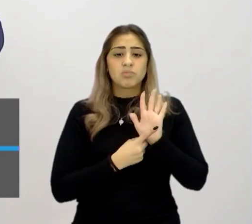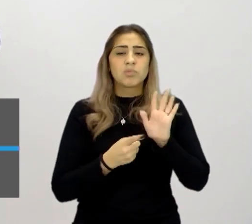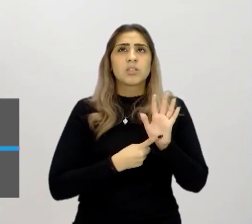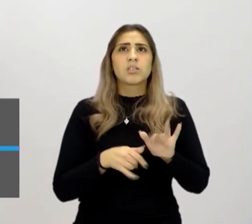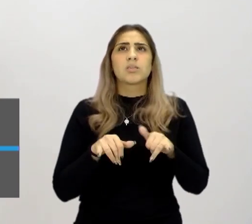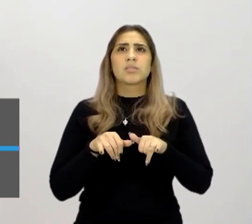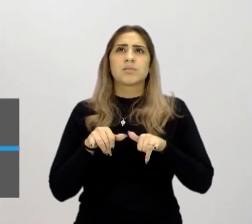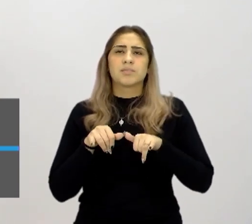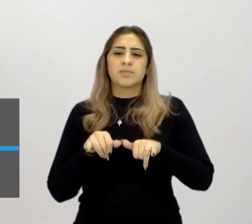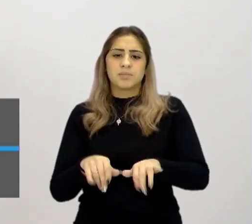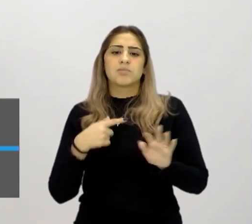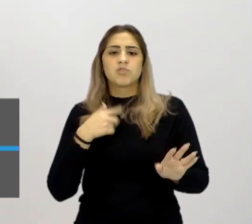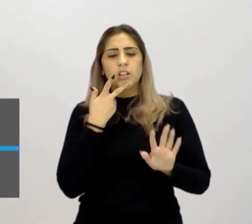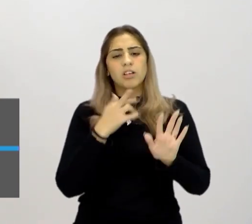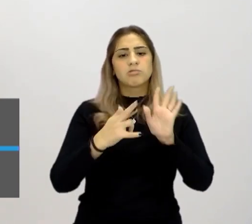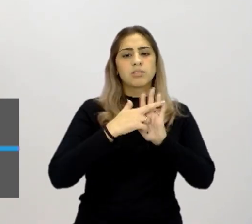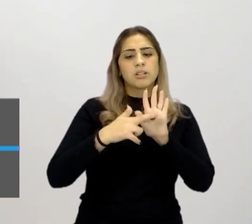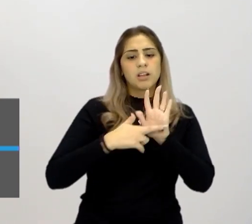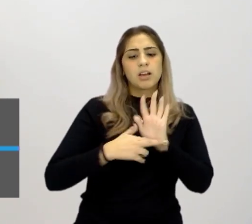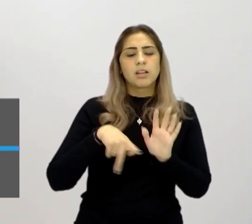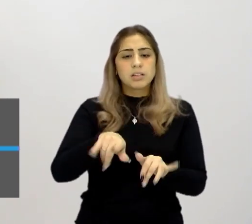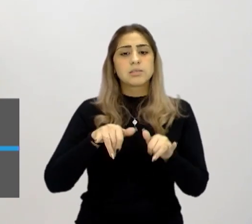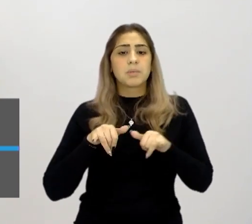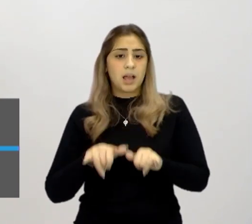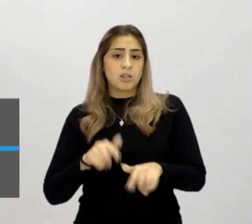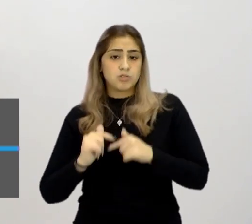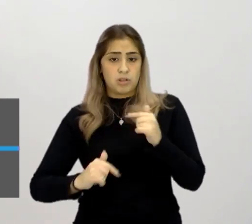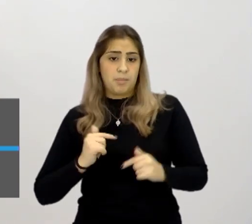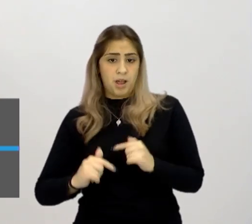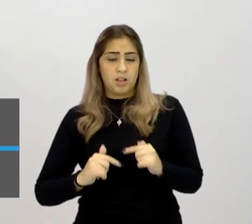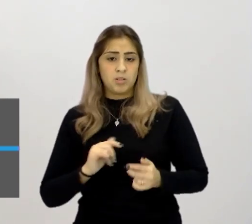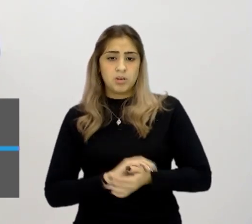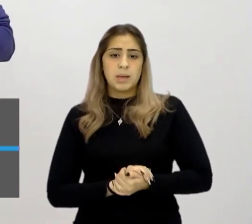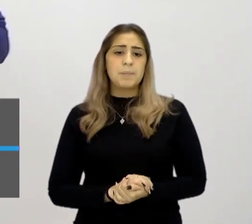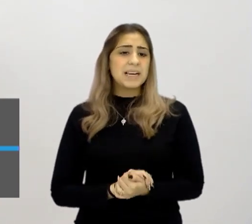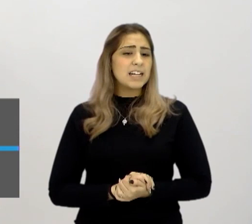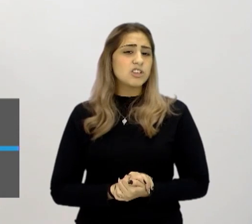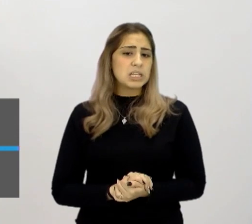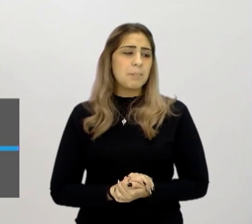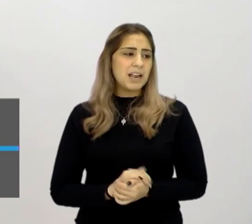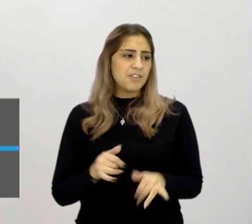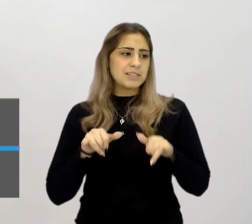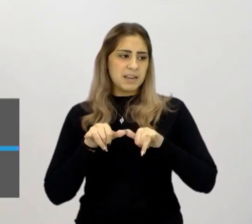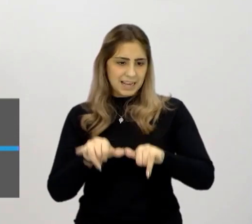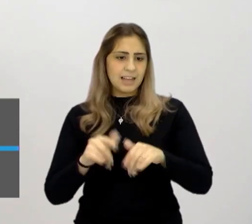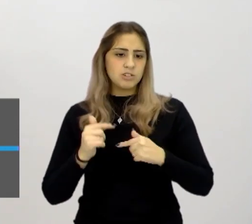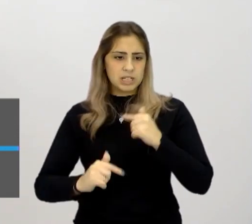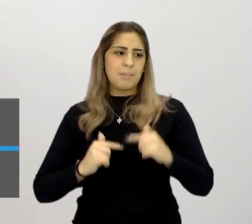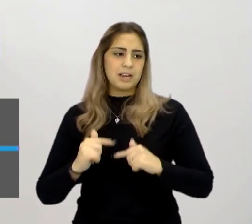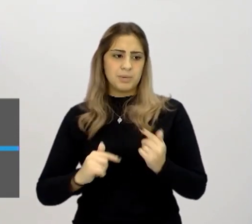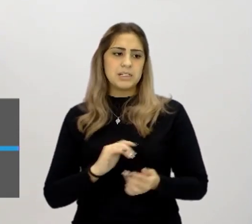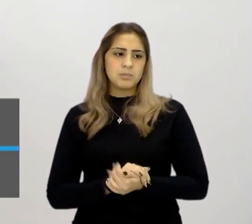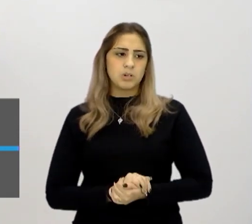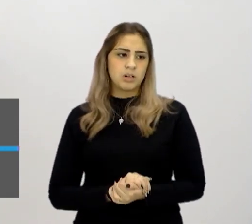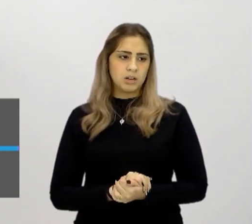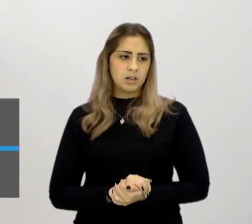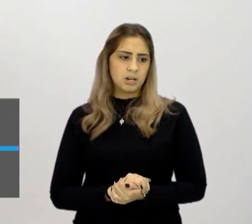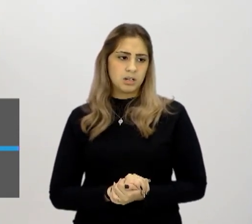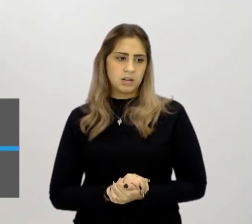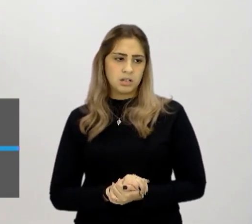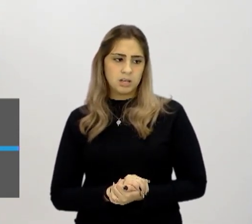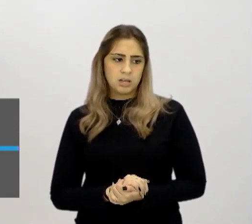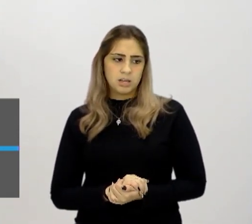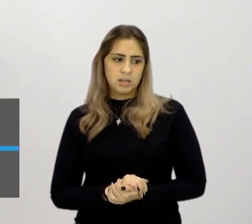mercado, ditar as regras deste mercado. Porque, olha só, Nono Ano, o mundo que é pós-Guerra Fria, além de ser um